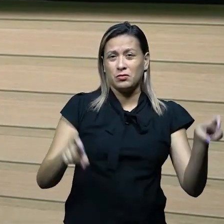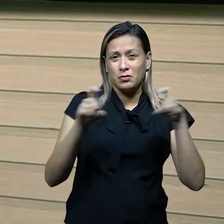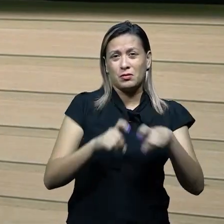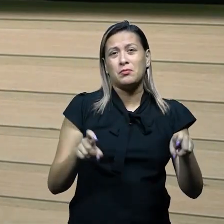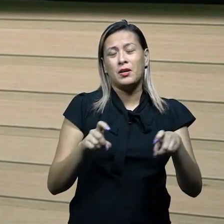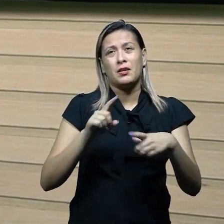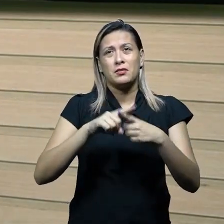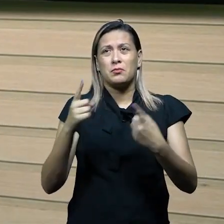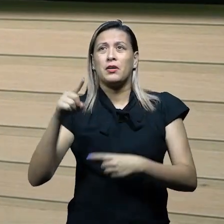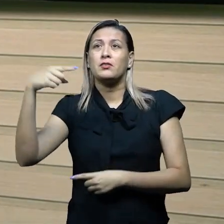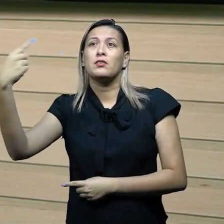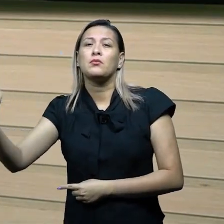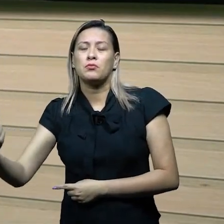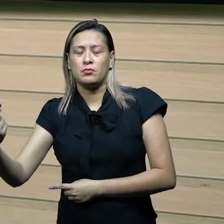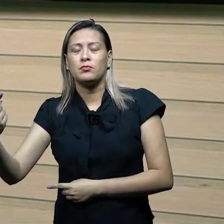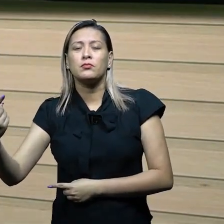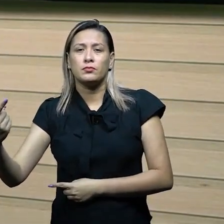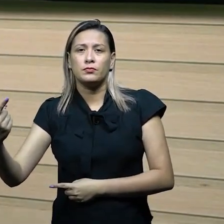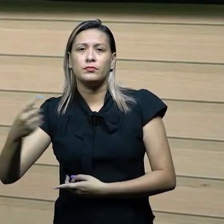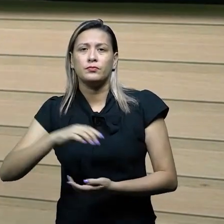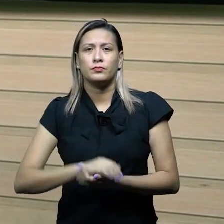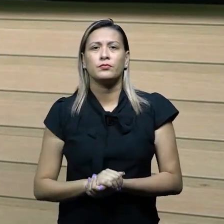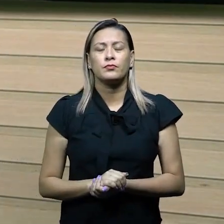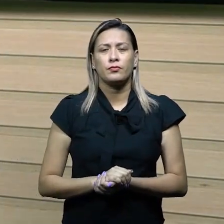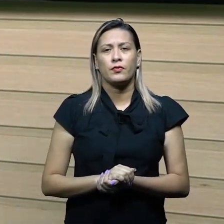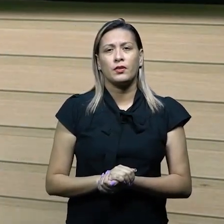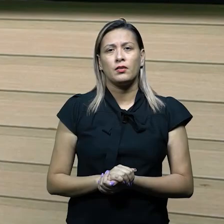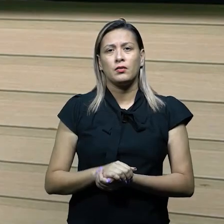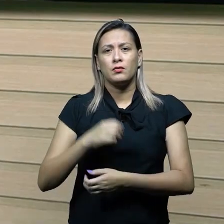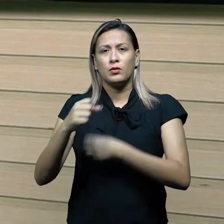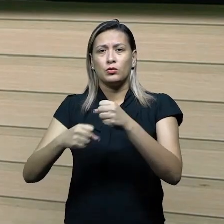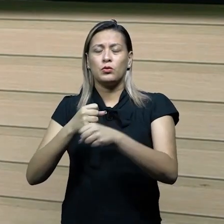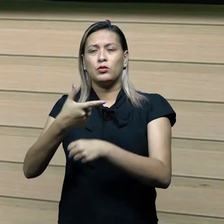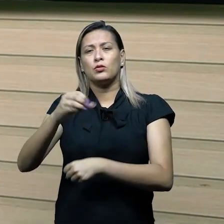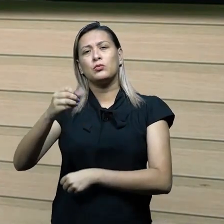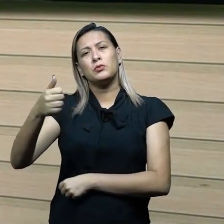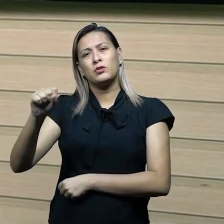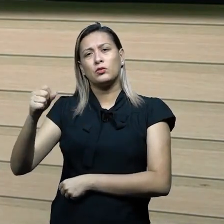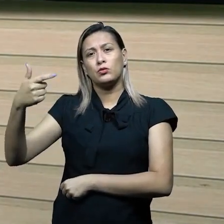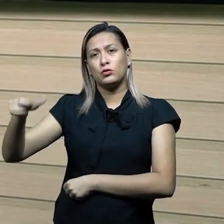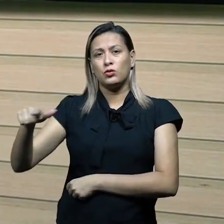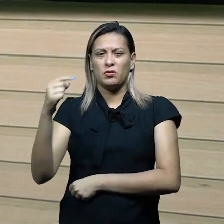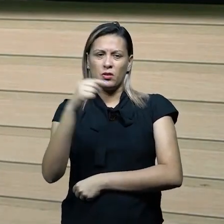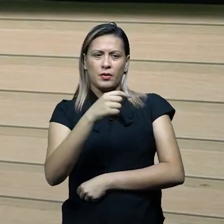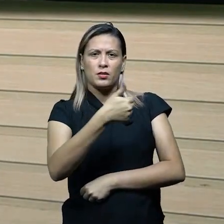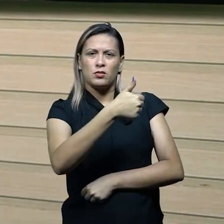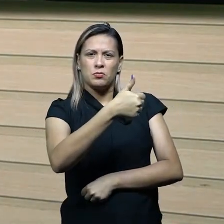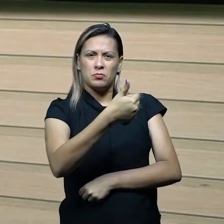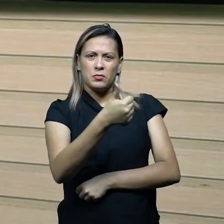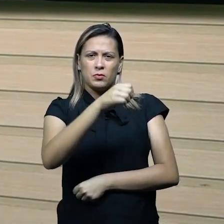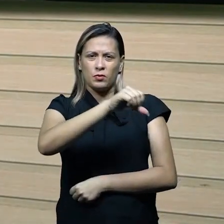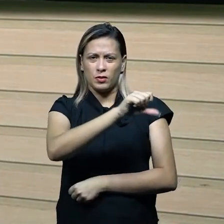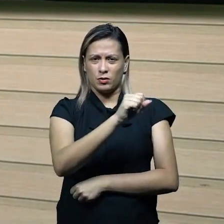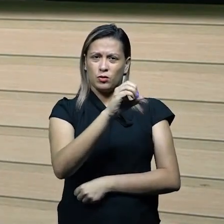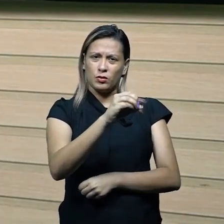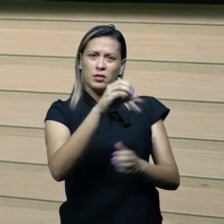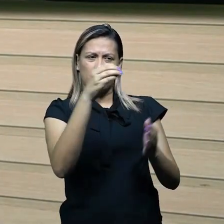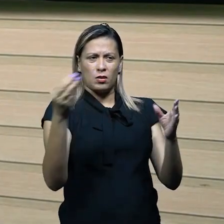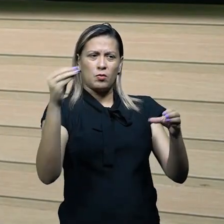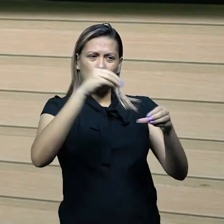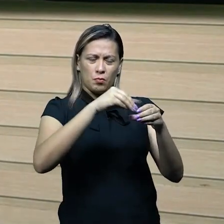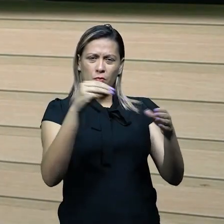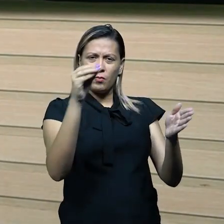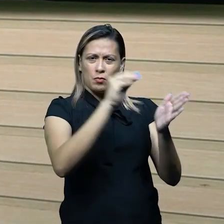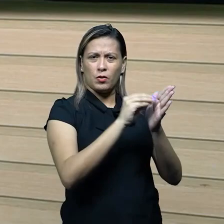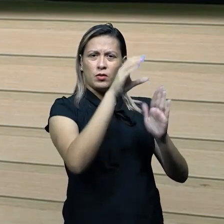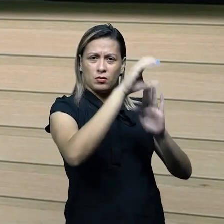você continuou se qualificando, você fez um em 2018. Aquele lá atrás você precisa colocar no seu currículo? Não. Então você